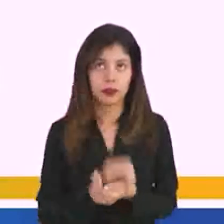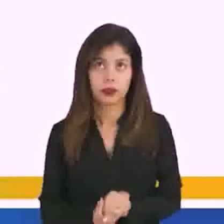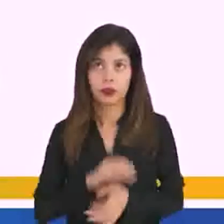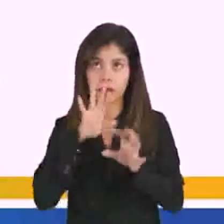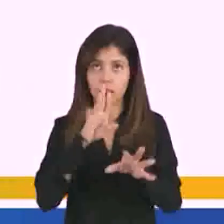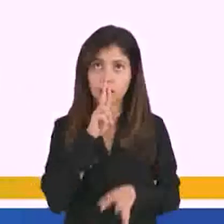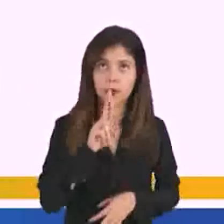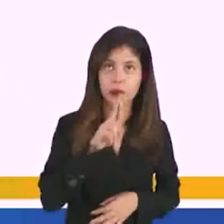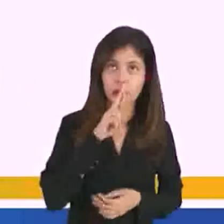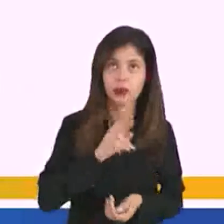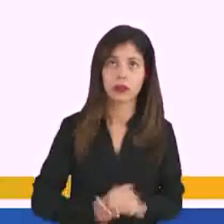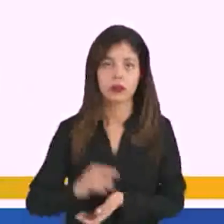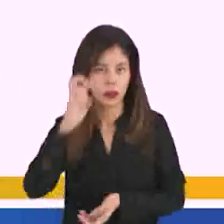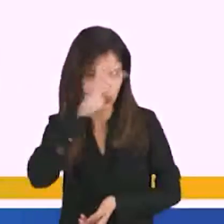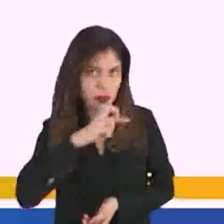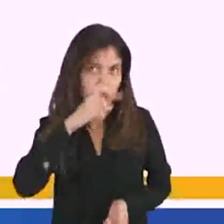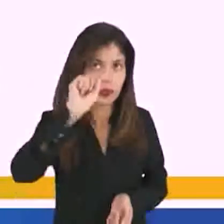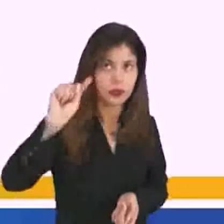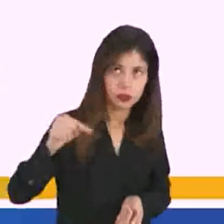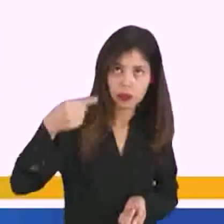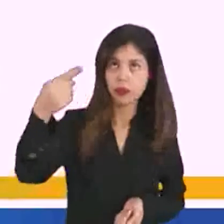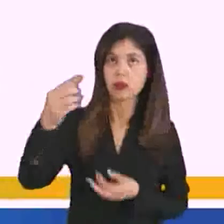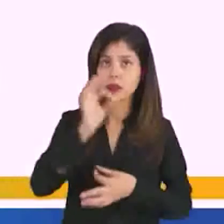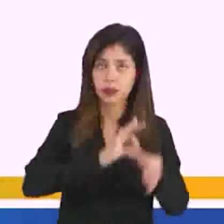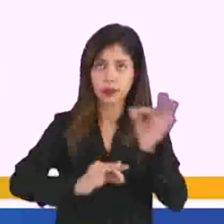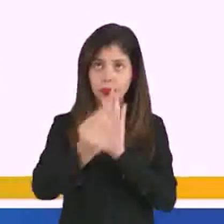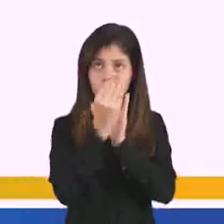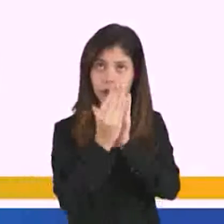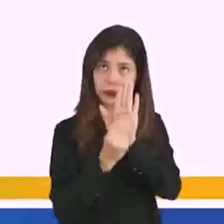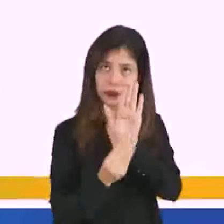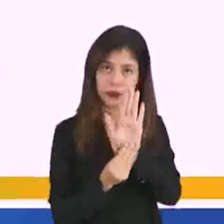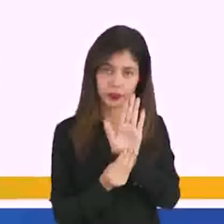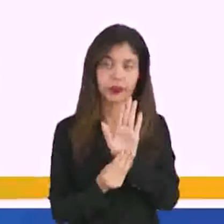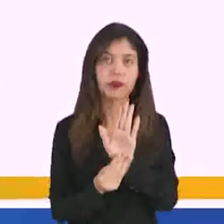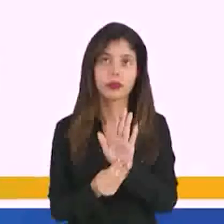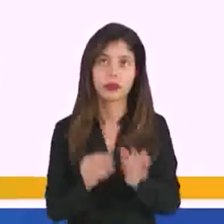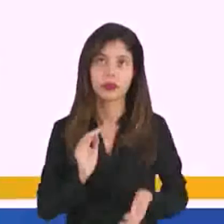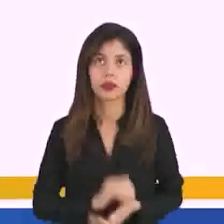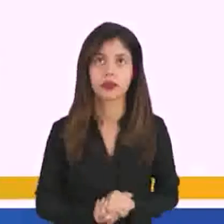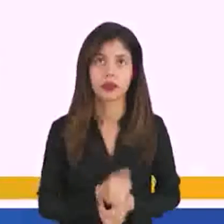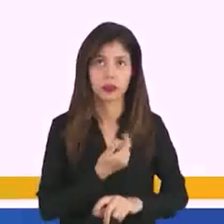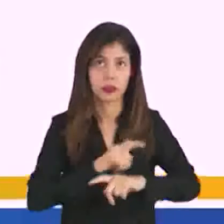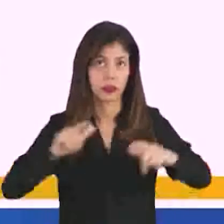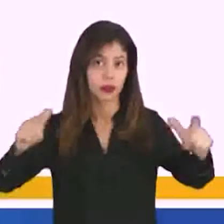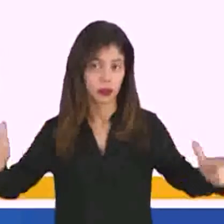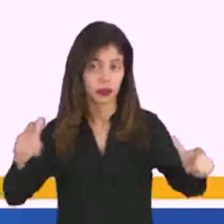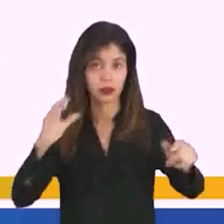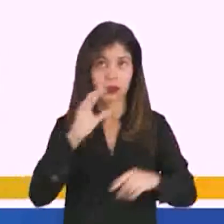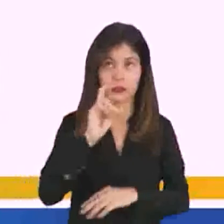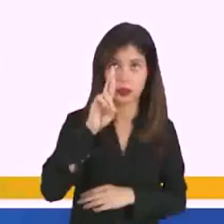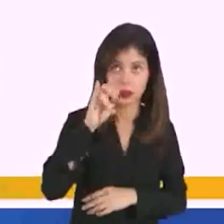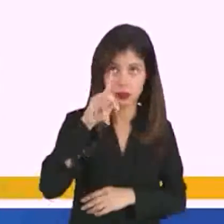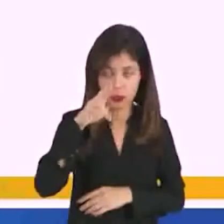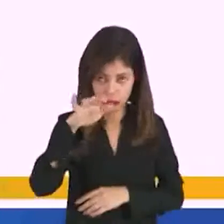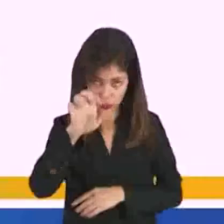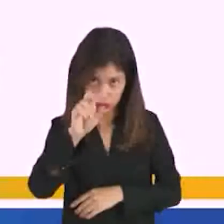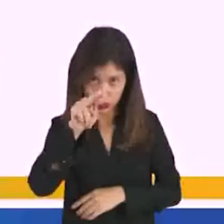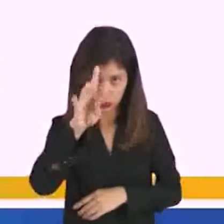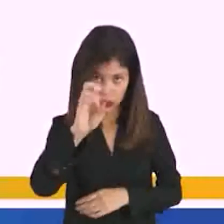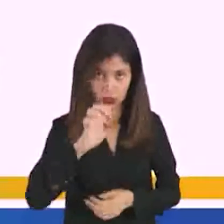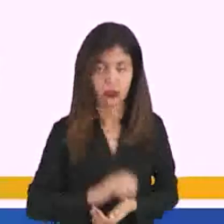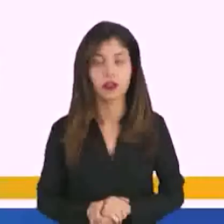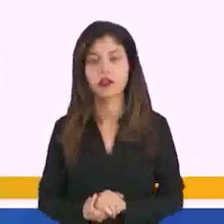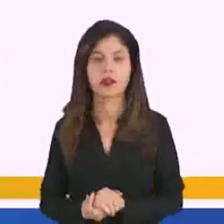importante aí que esses cálculos sejam analisados após o ordenamento desses dados em ordem crescente